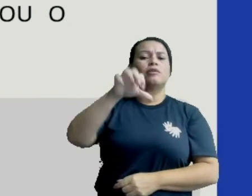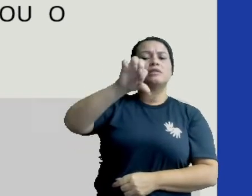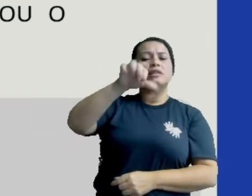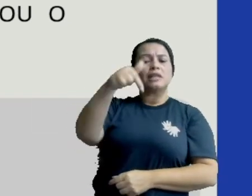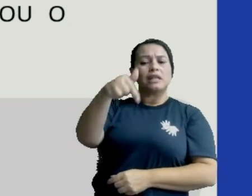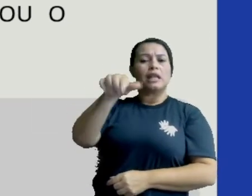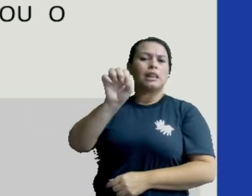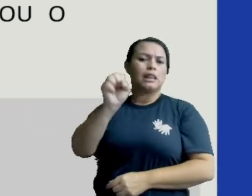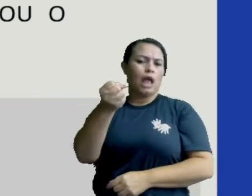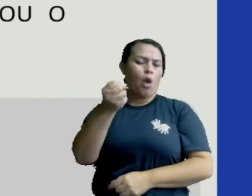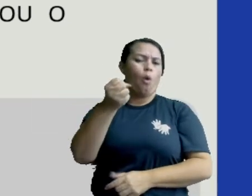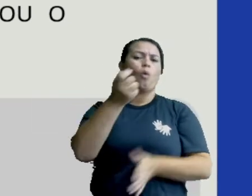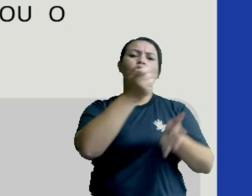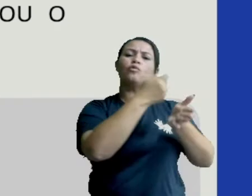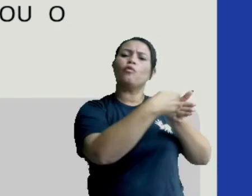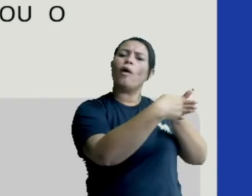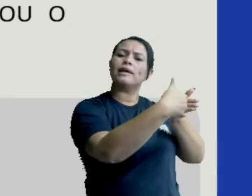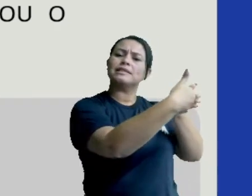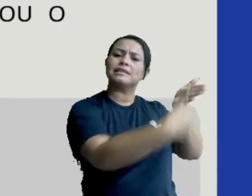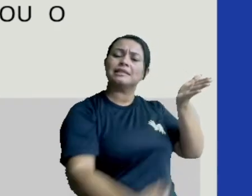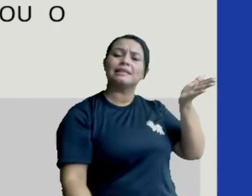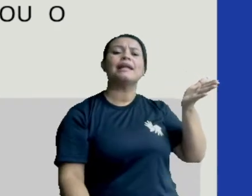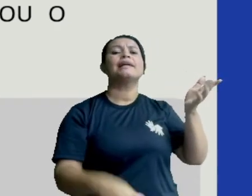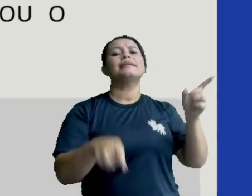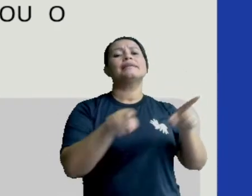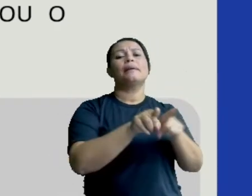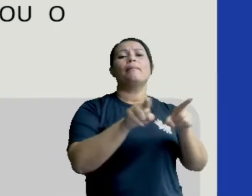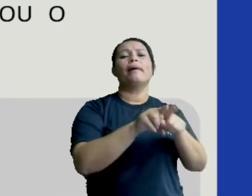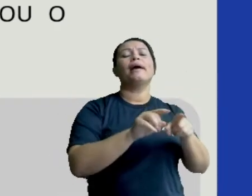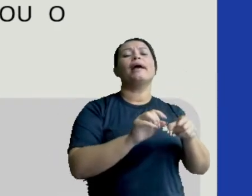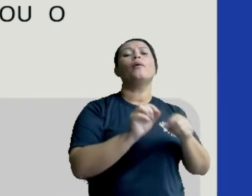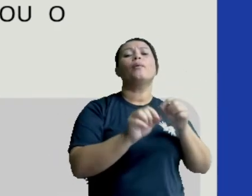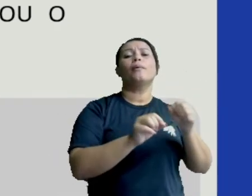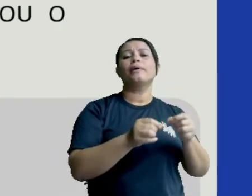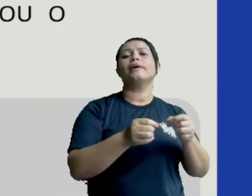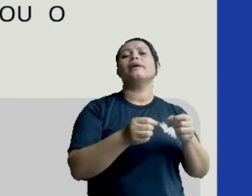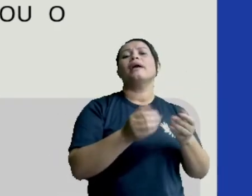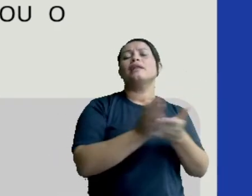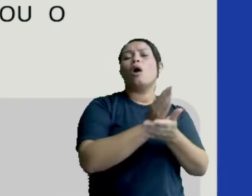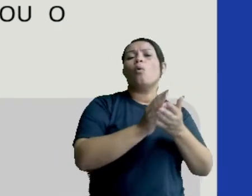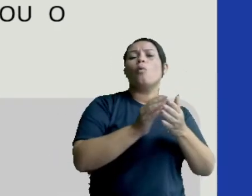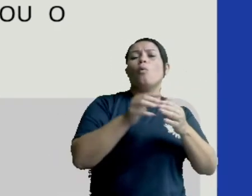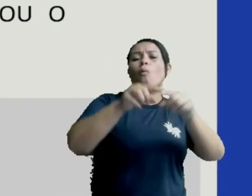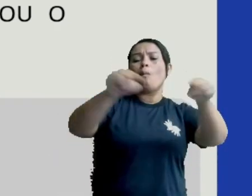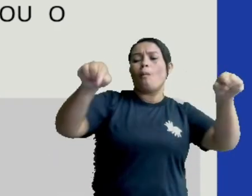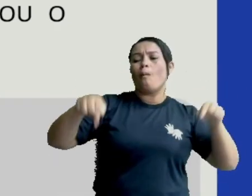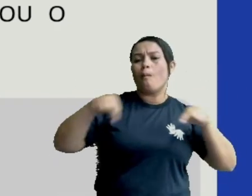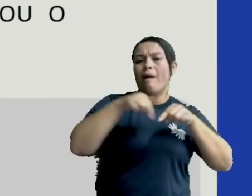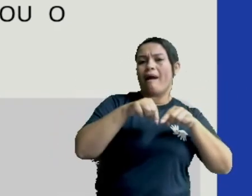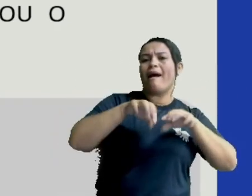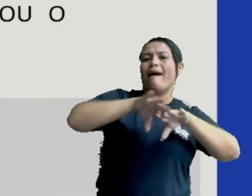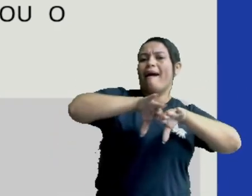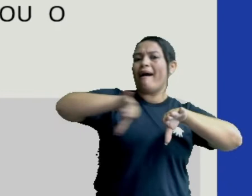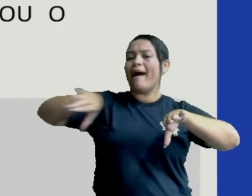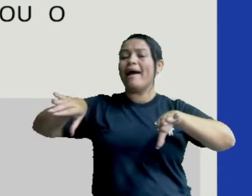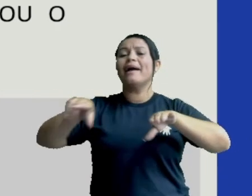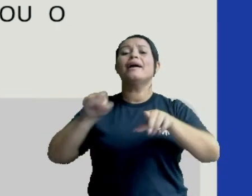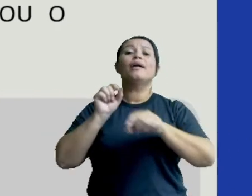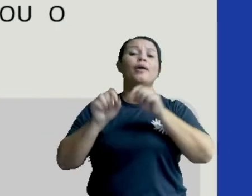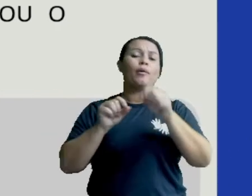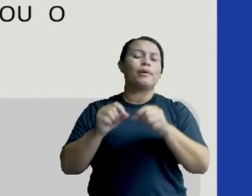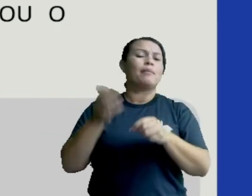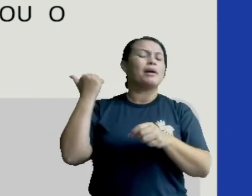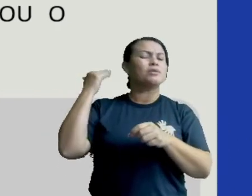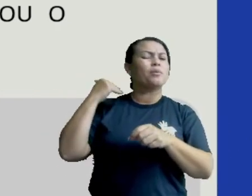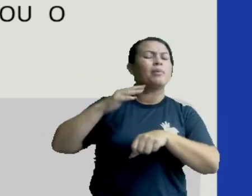9 de novembro de 1978, foi assinada uma escritura de desapropriação de parte da área que circunda o espigão principal.